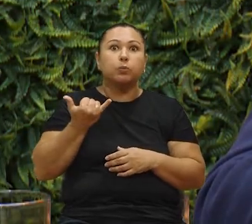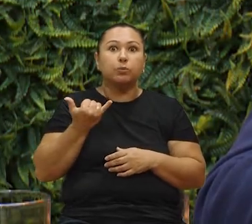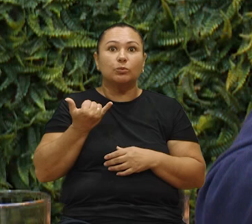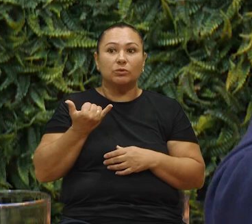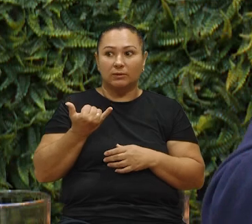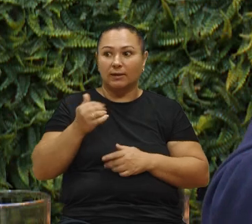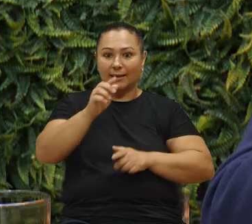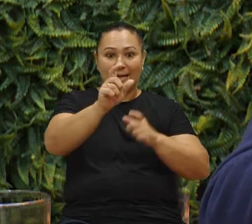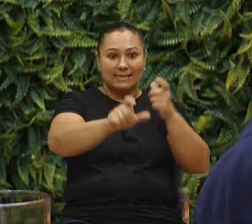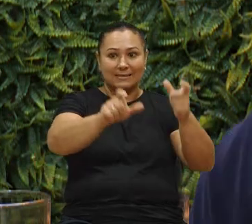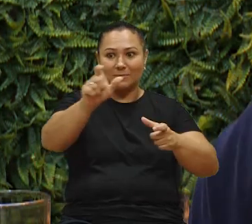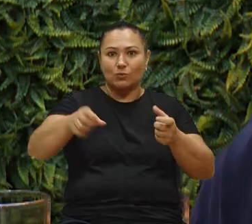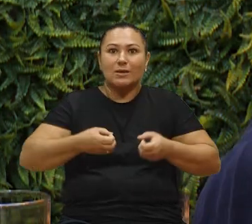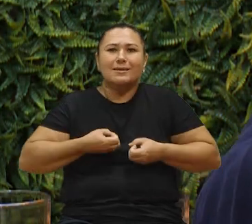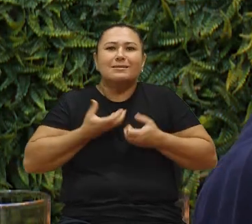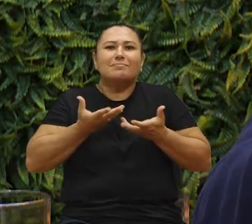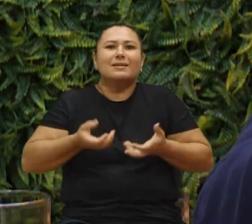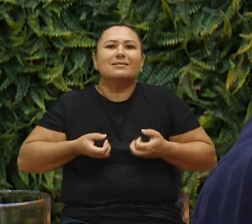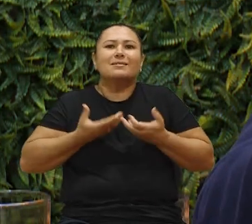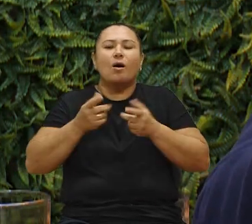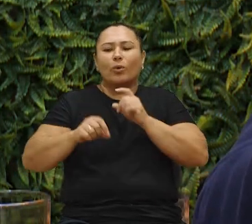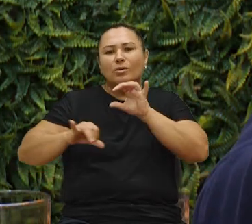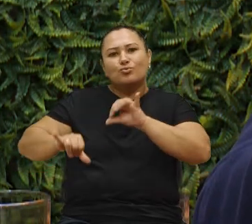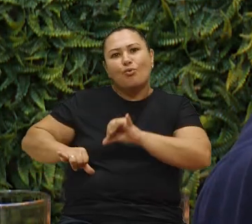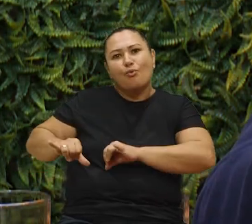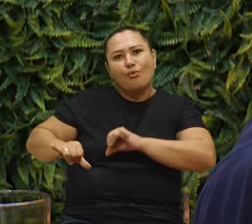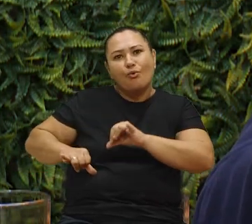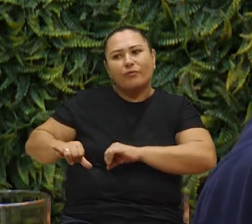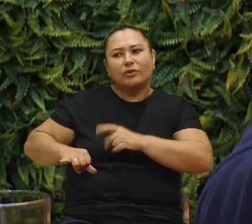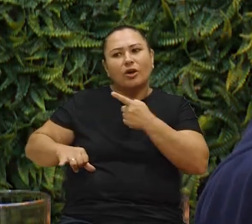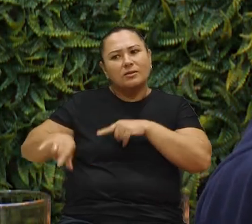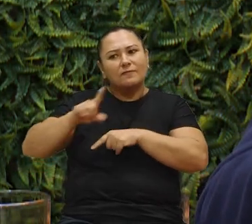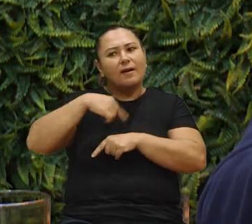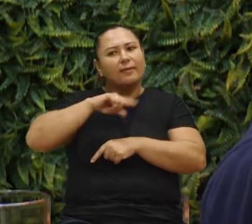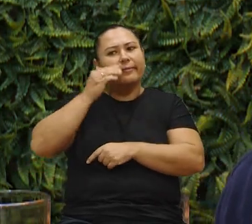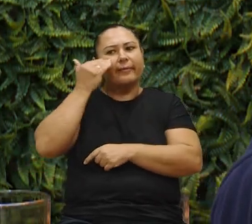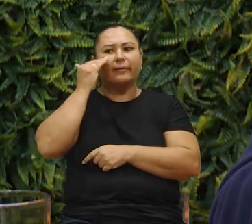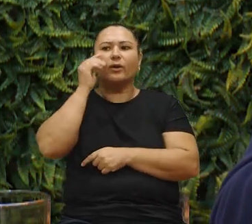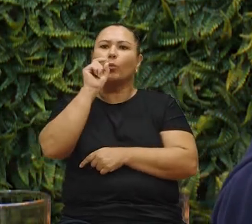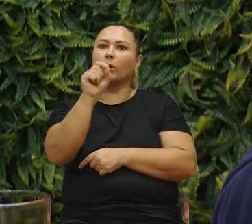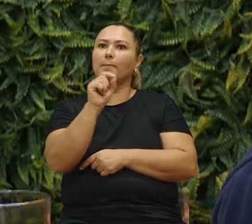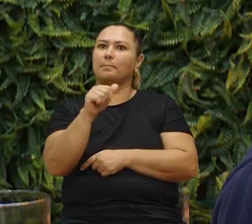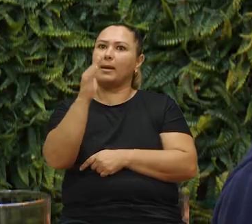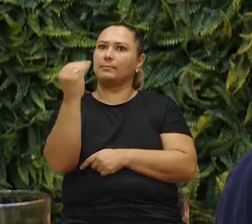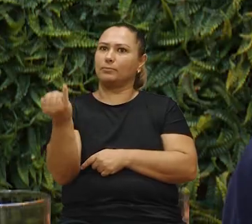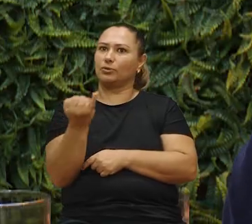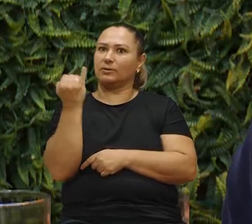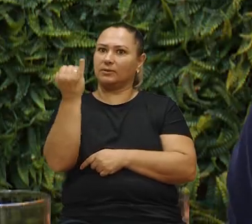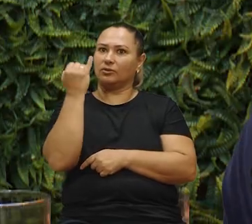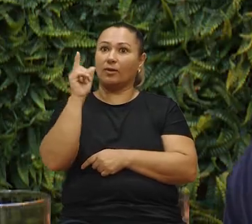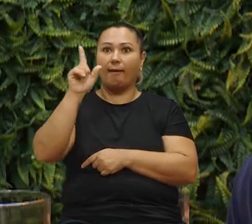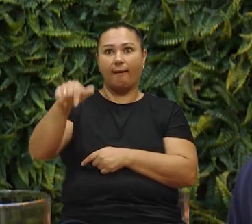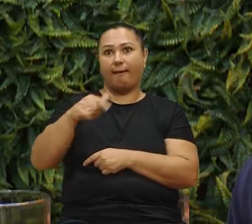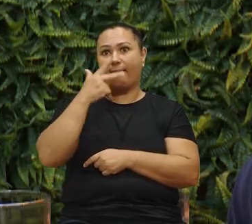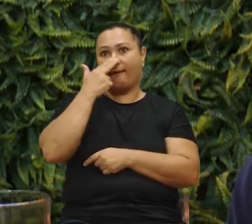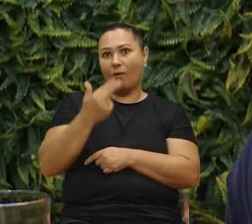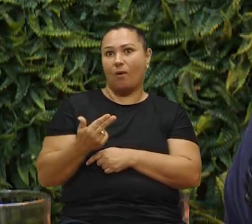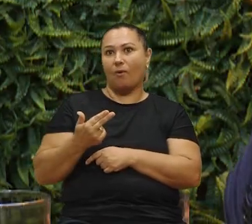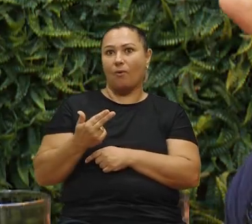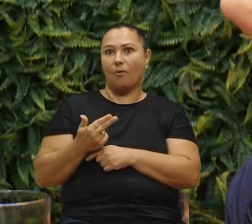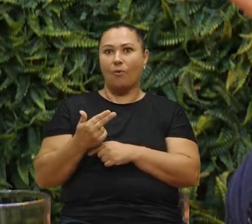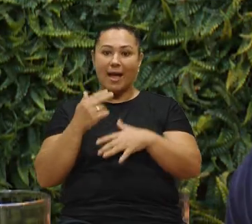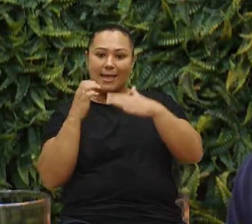espaço para que as pessoas expressem as próprias dores, a gente vai entender algo fundamental. Isso